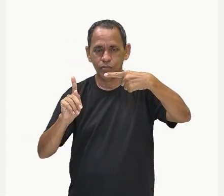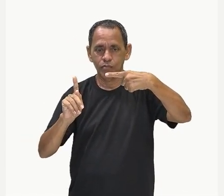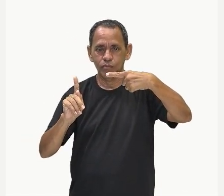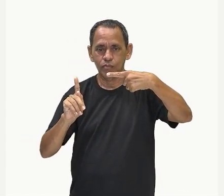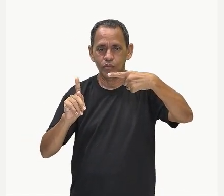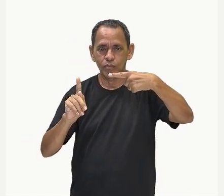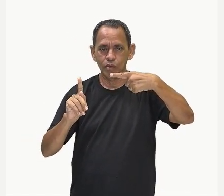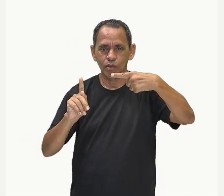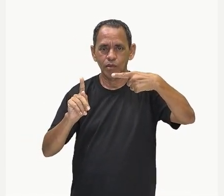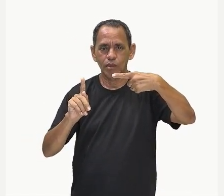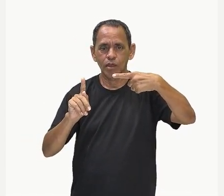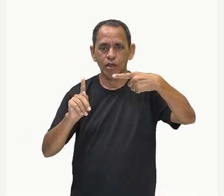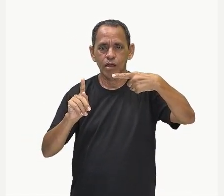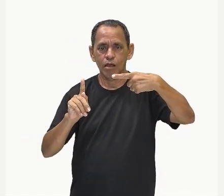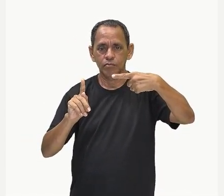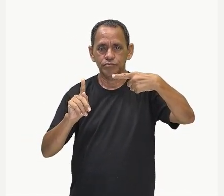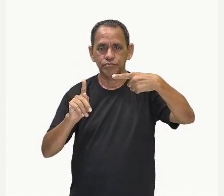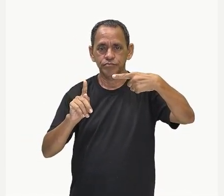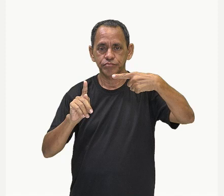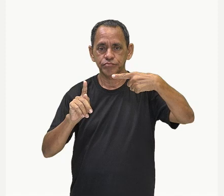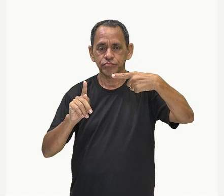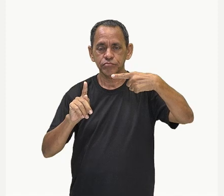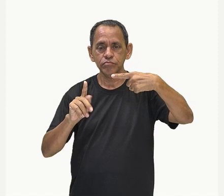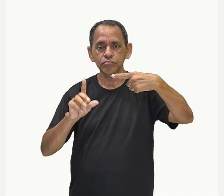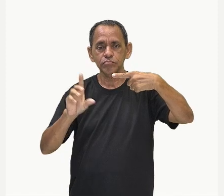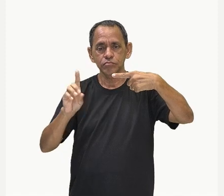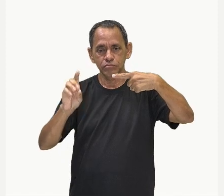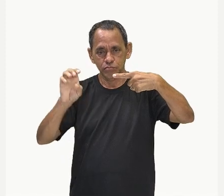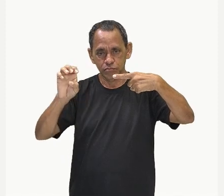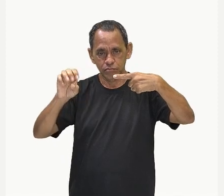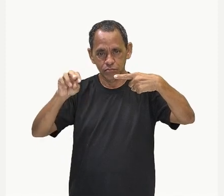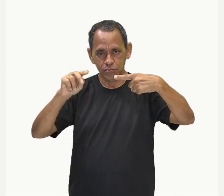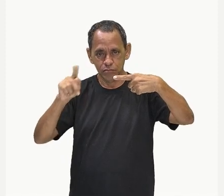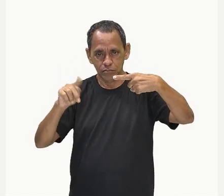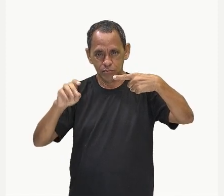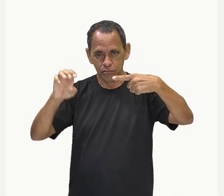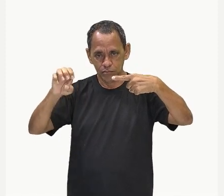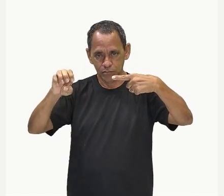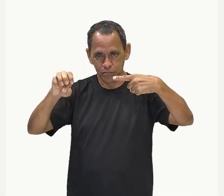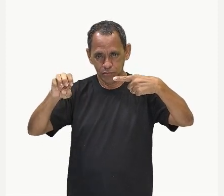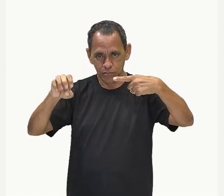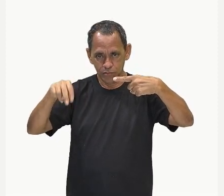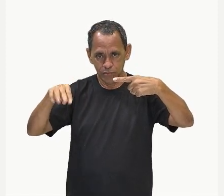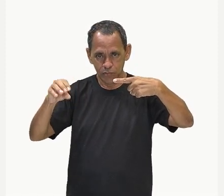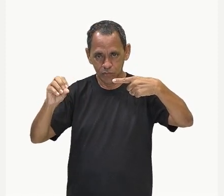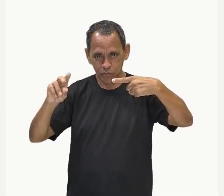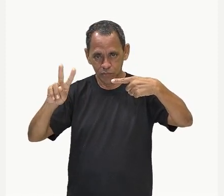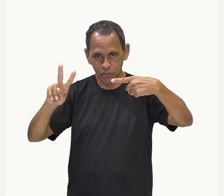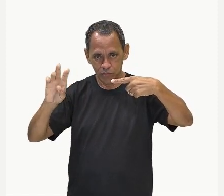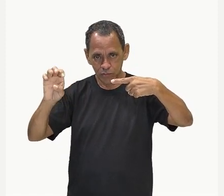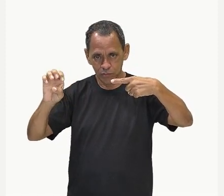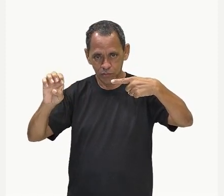número de cima, nós temos 19, né? Então, temos